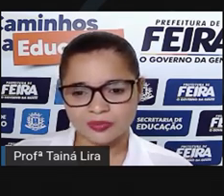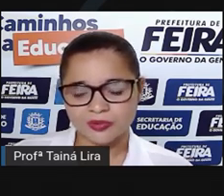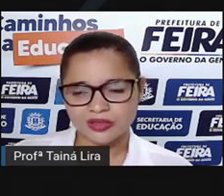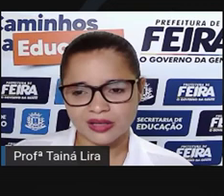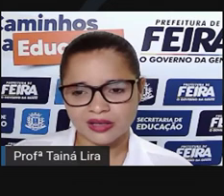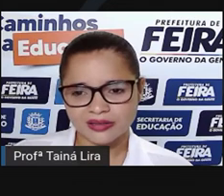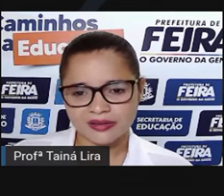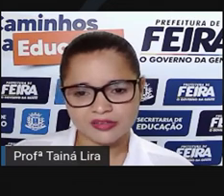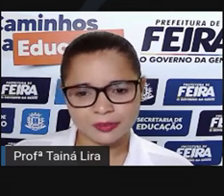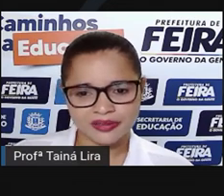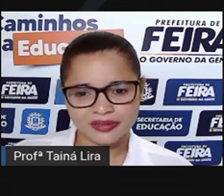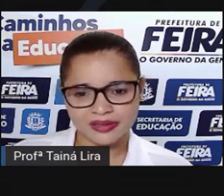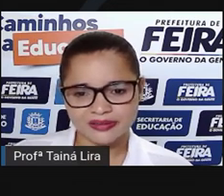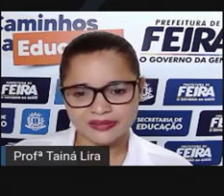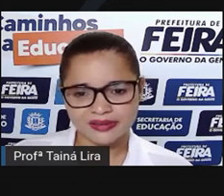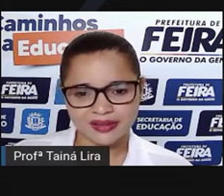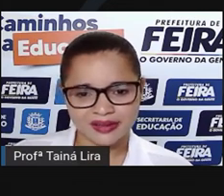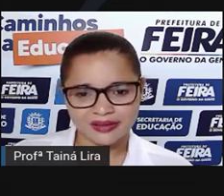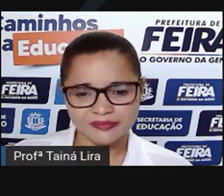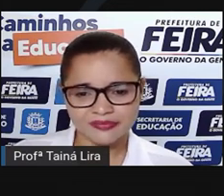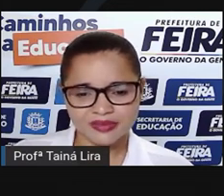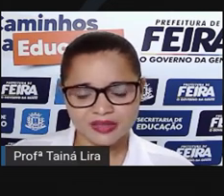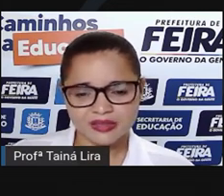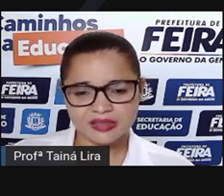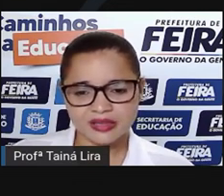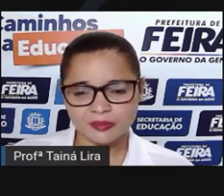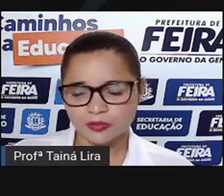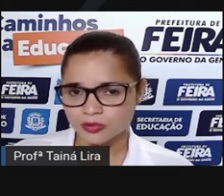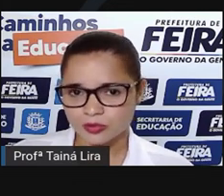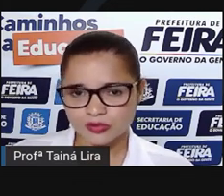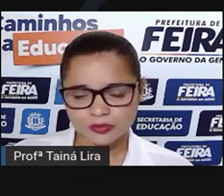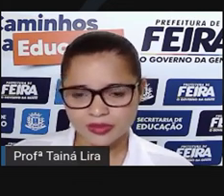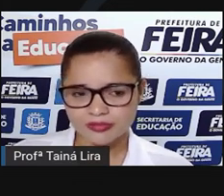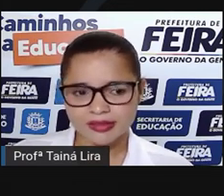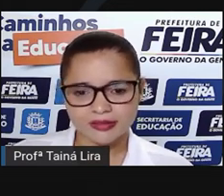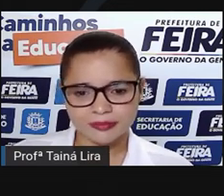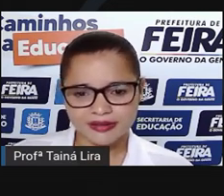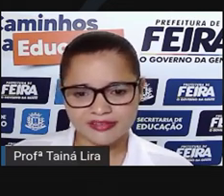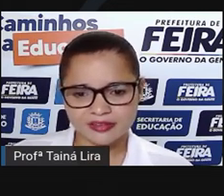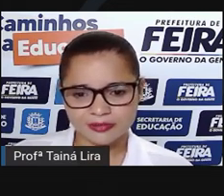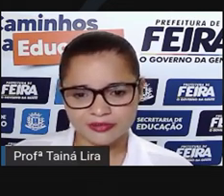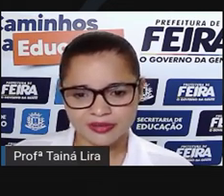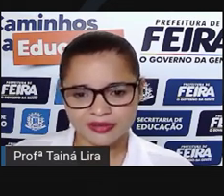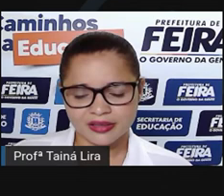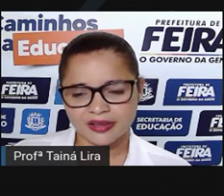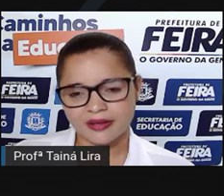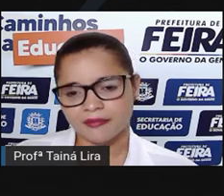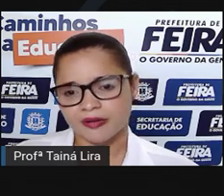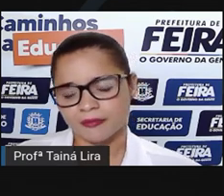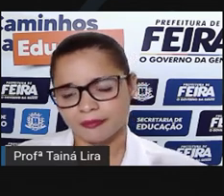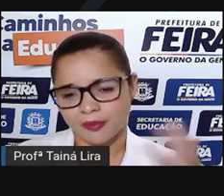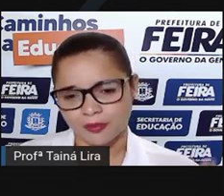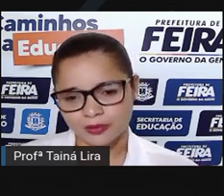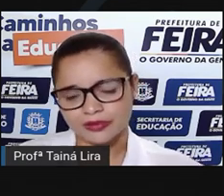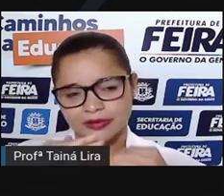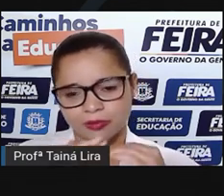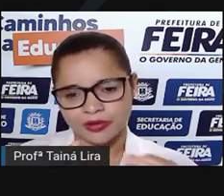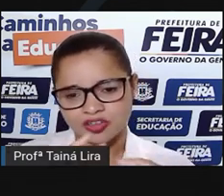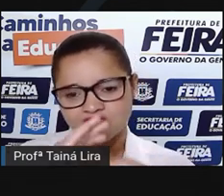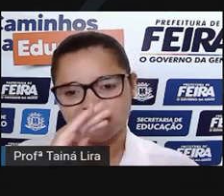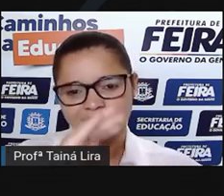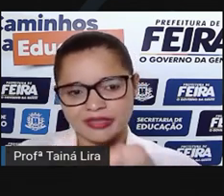um doce típico lá da Espanha tá que é muito consumido aqui no Brasil que é um